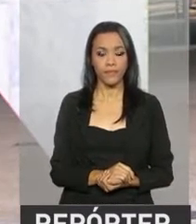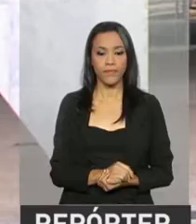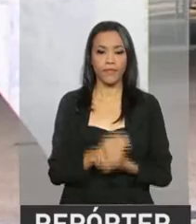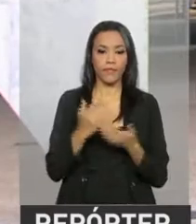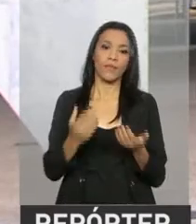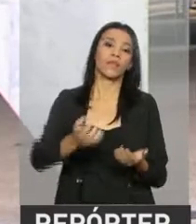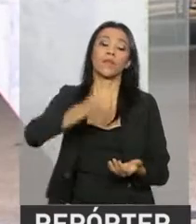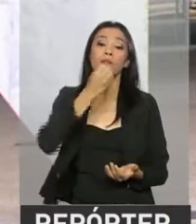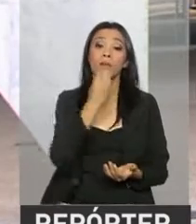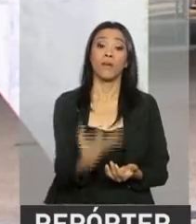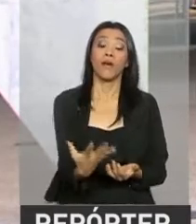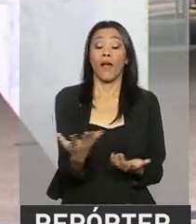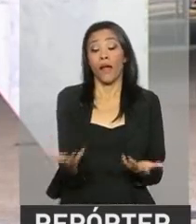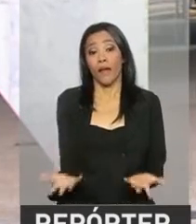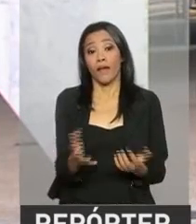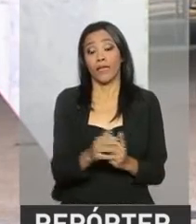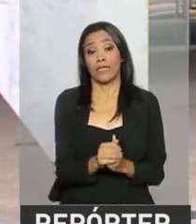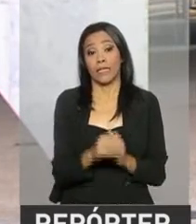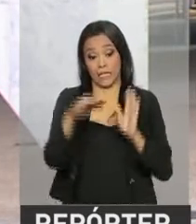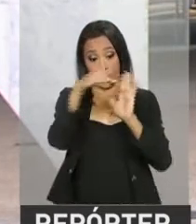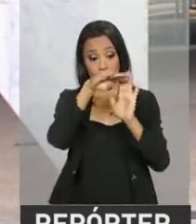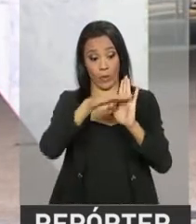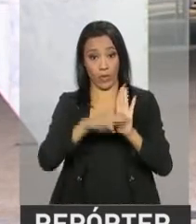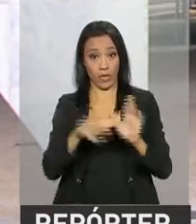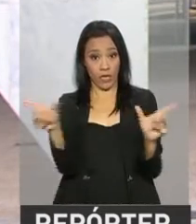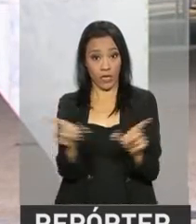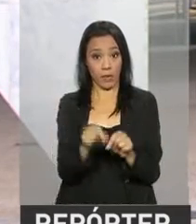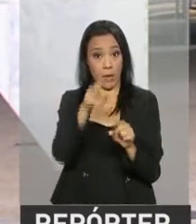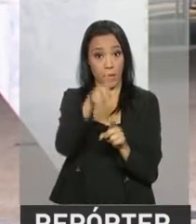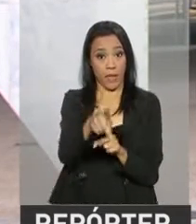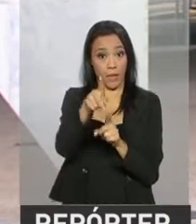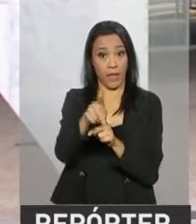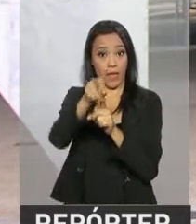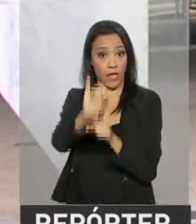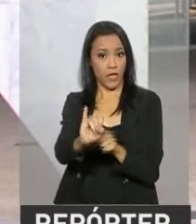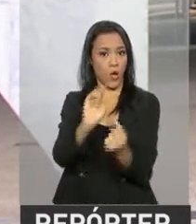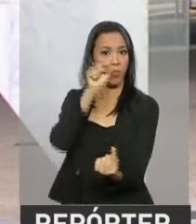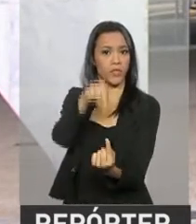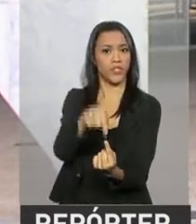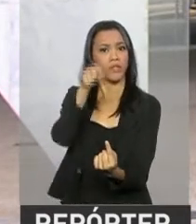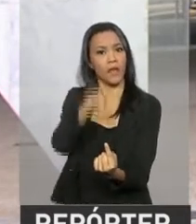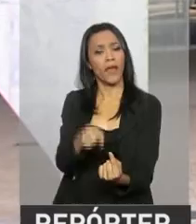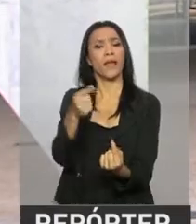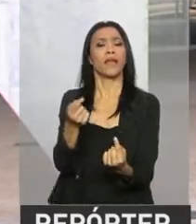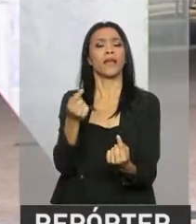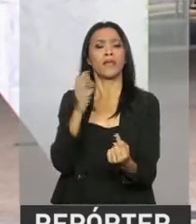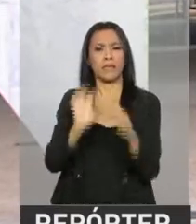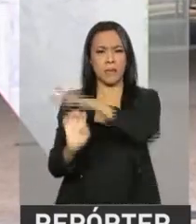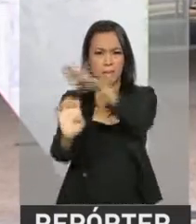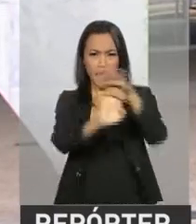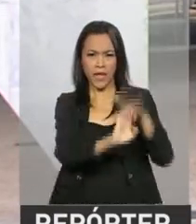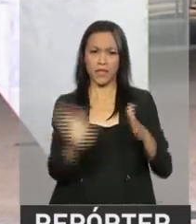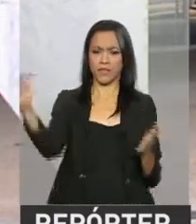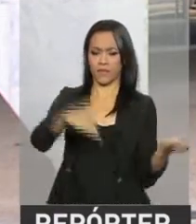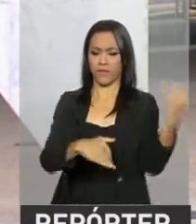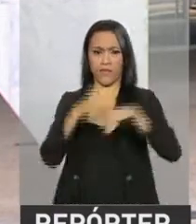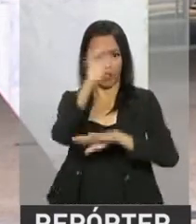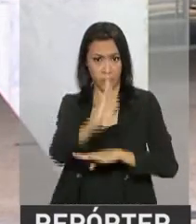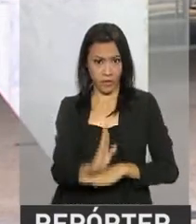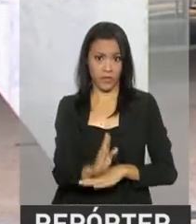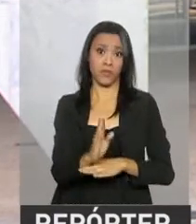Bom, e a ideia com o programa, com o PPI, é atrair investimentos privados brasileiros, mas também investimentos